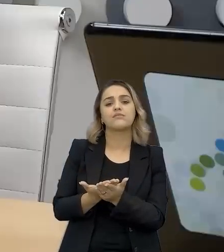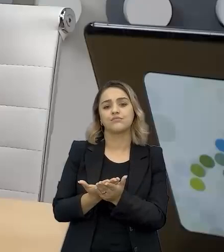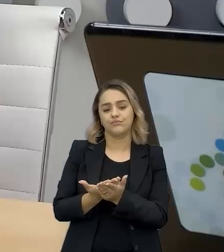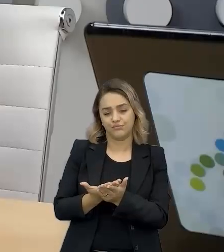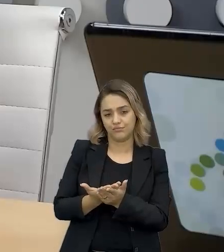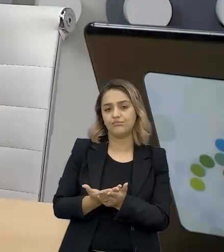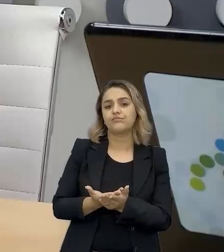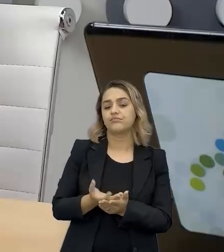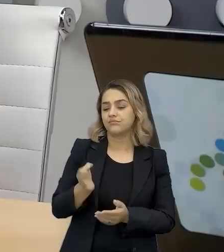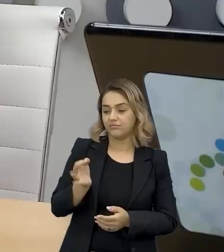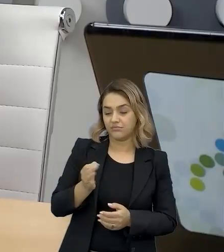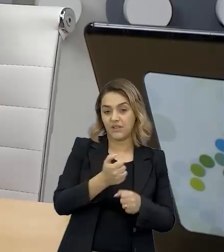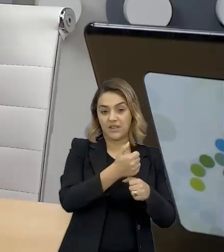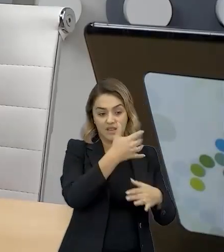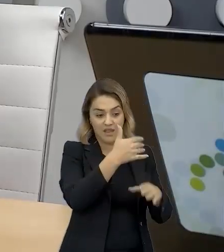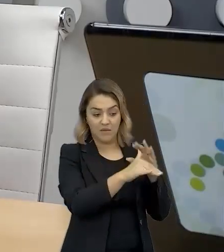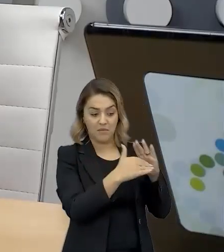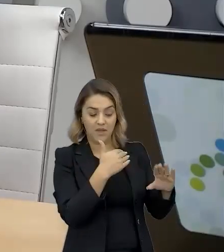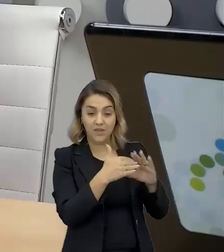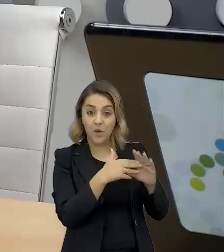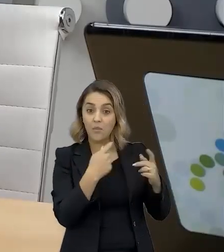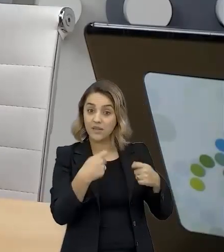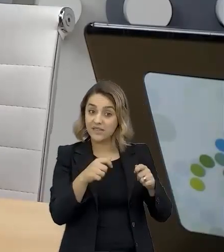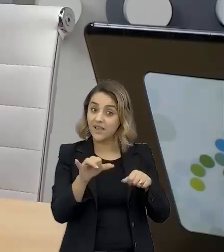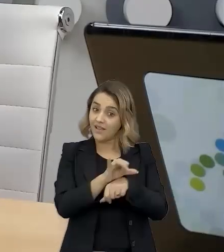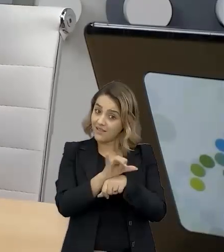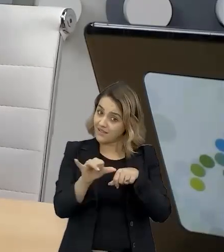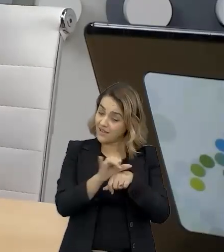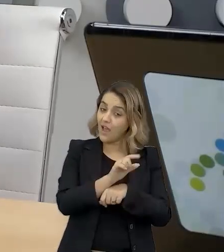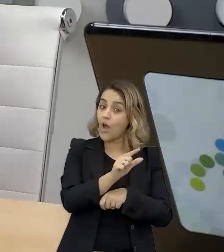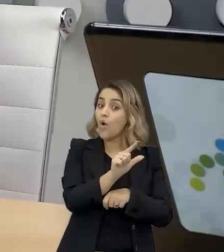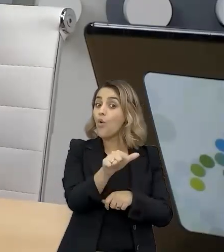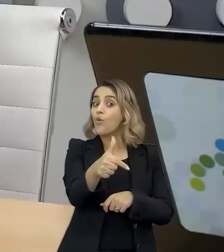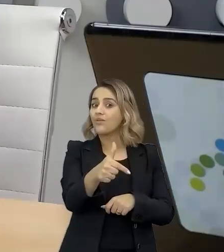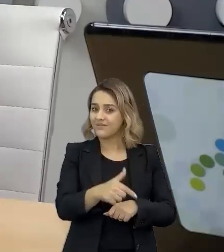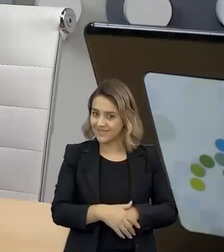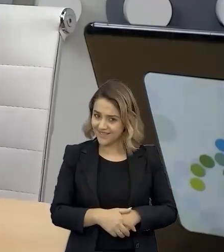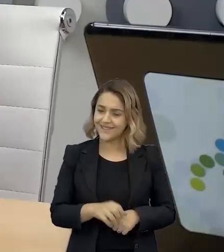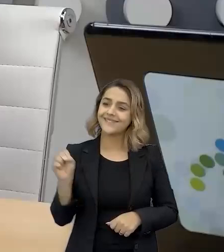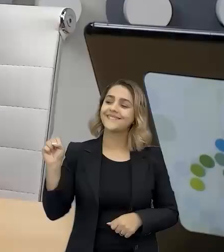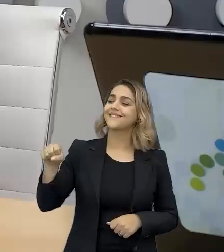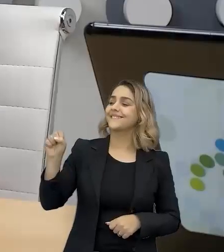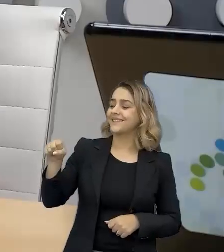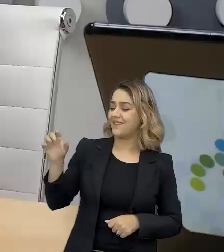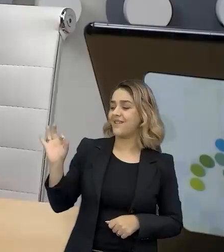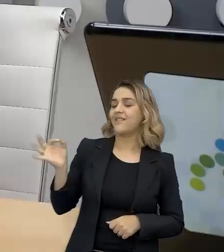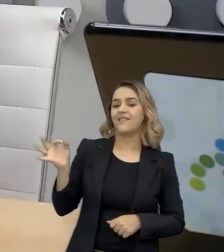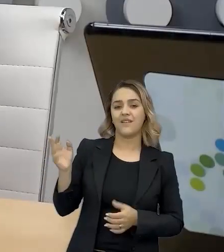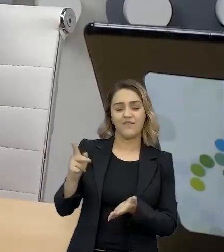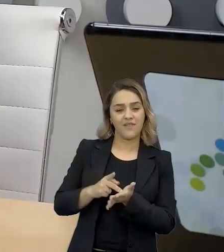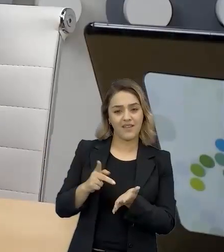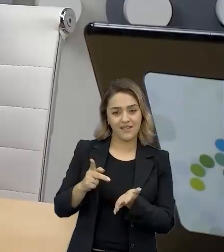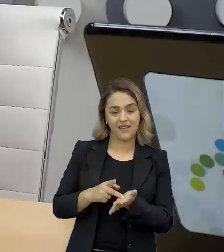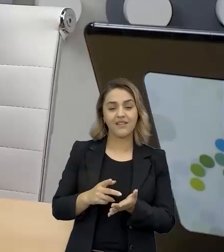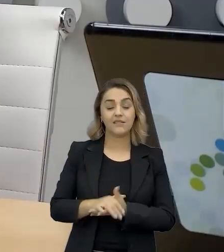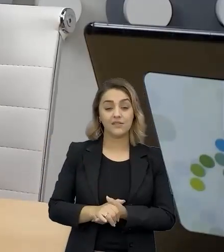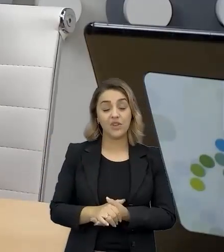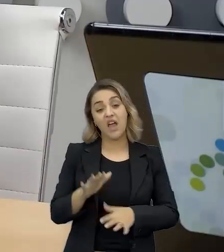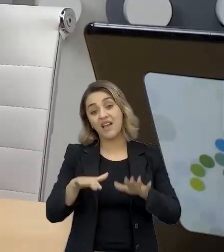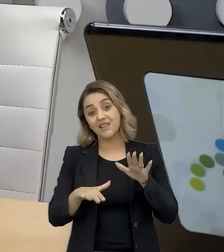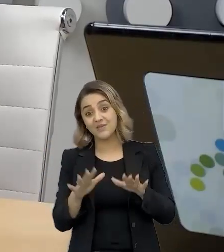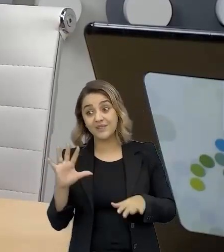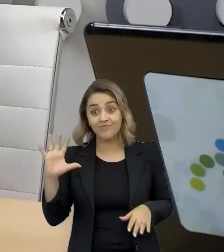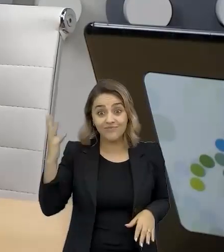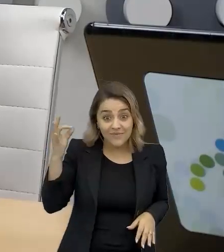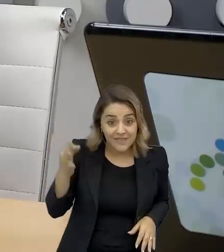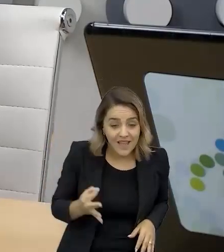está falando aqui que sempre temos que ter um plano B. É verdade. Sempre a gente tem que ter um plano B, porque às vezes uma coisa funciona e às vezes